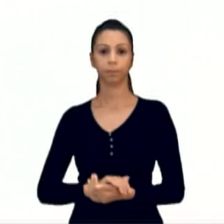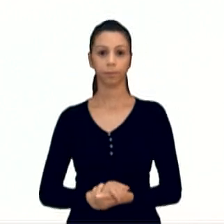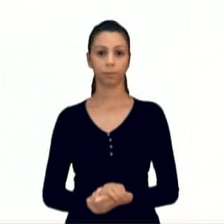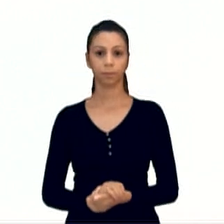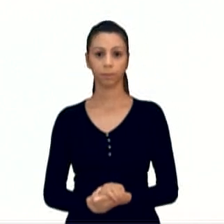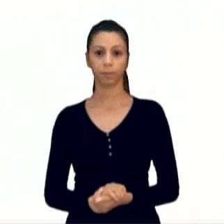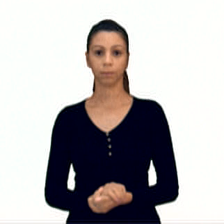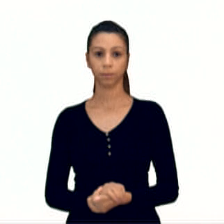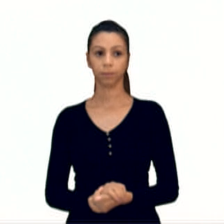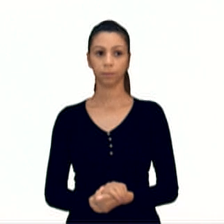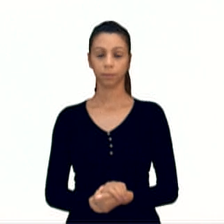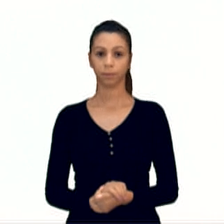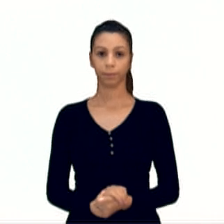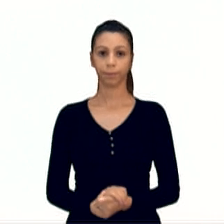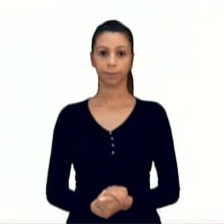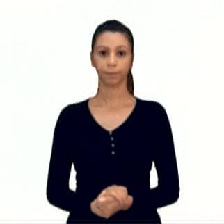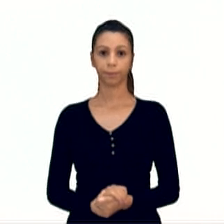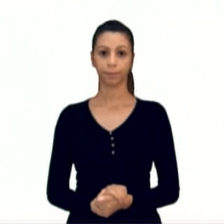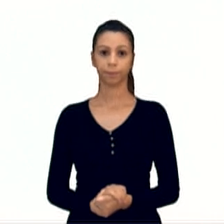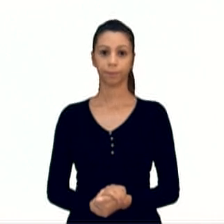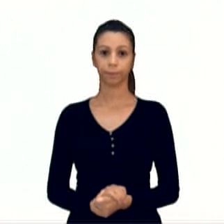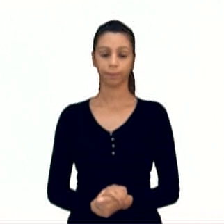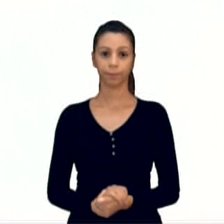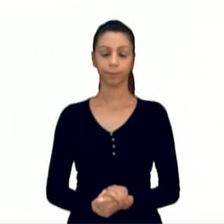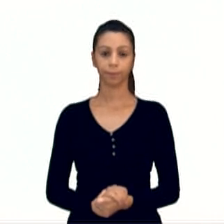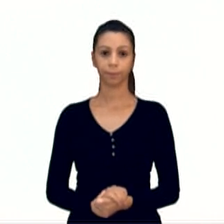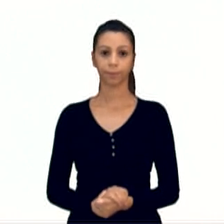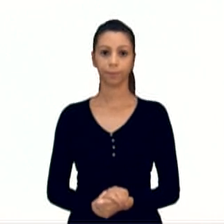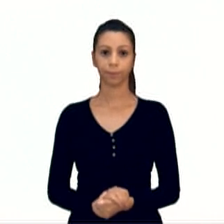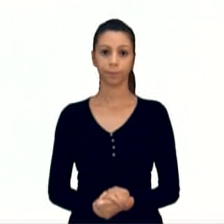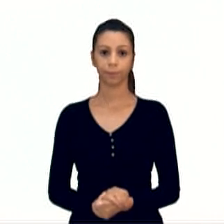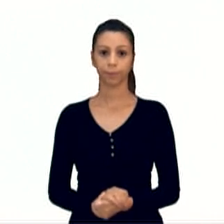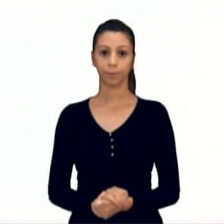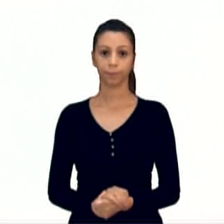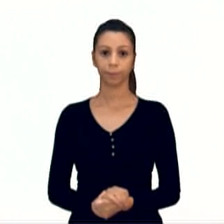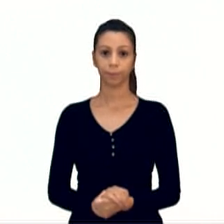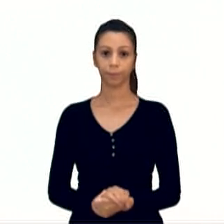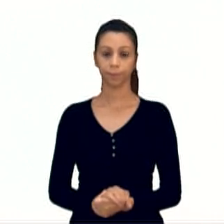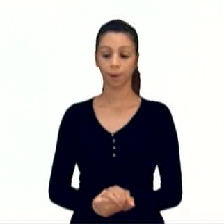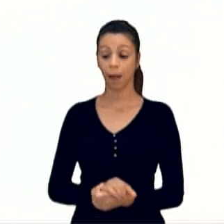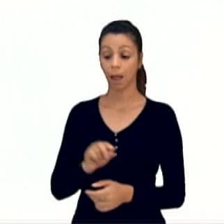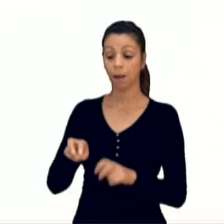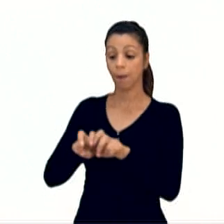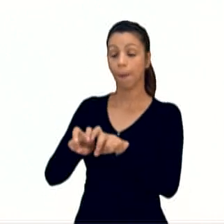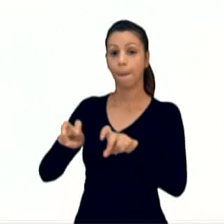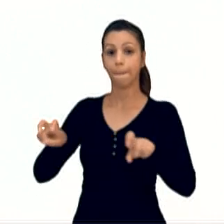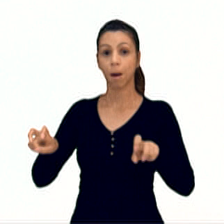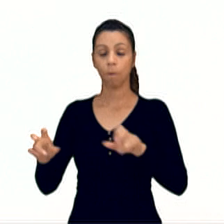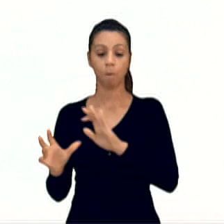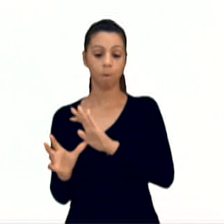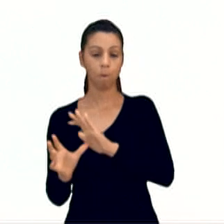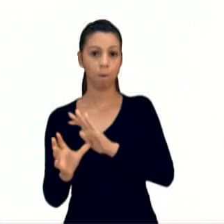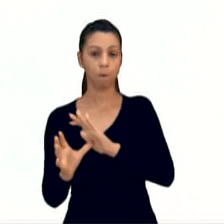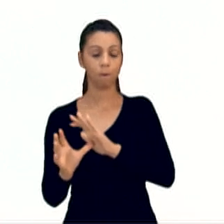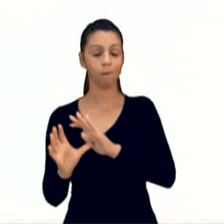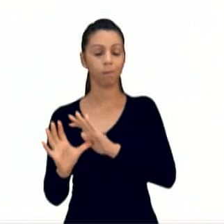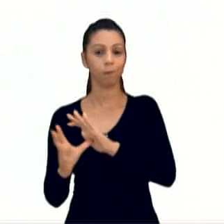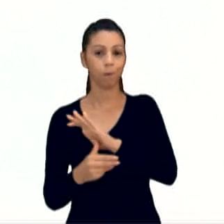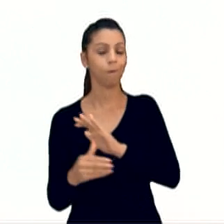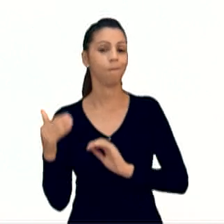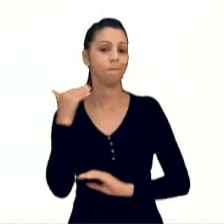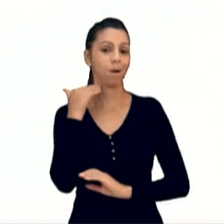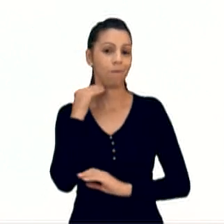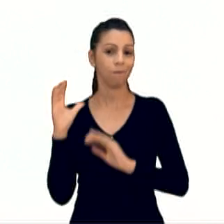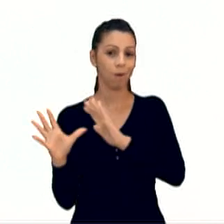2. This is the bank was robbed yesterday. Este é o banco que foi roubado ontem. Esse que se